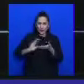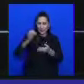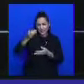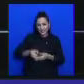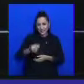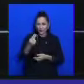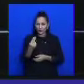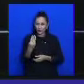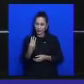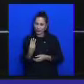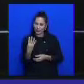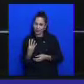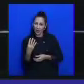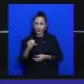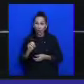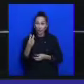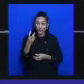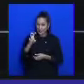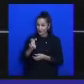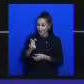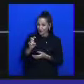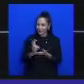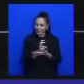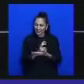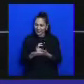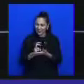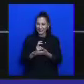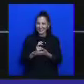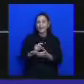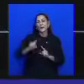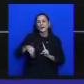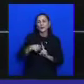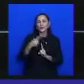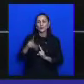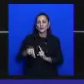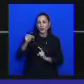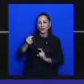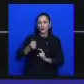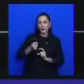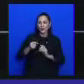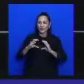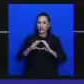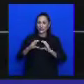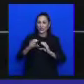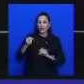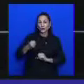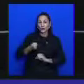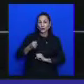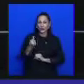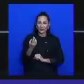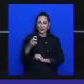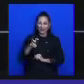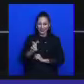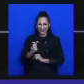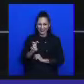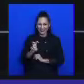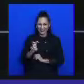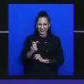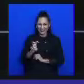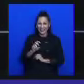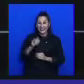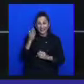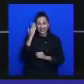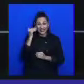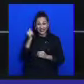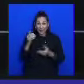acertando 2, 3, 4 ou 5 números na Quina. Mais uma bola sorteada, 15, número 15.